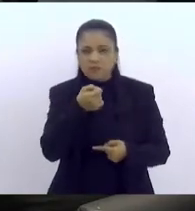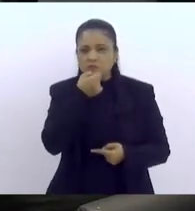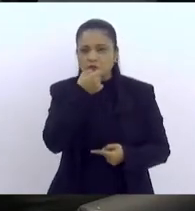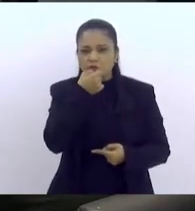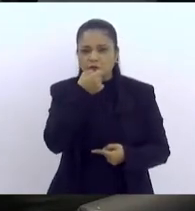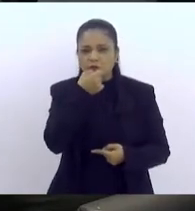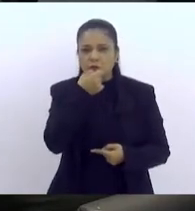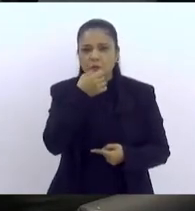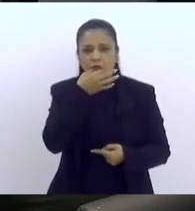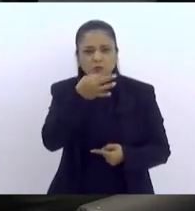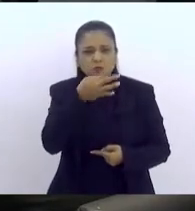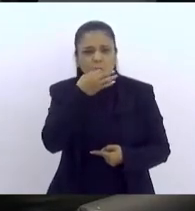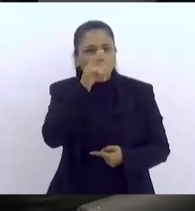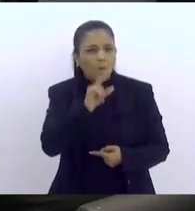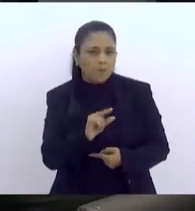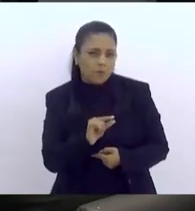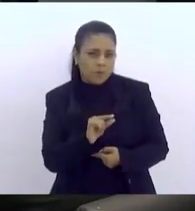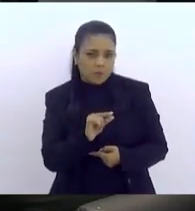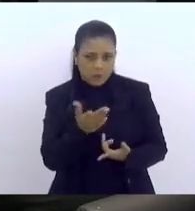baixo.